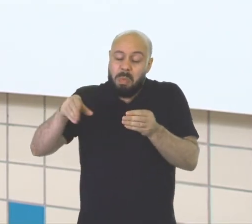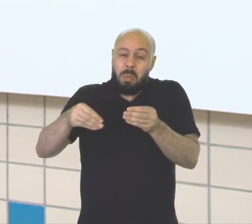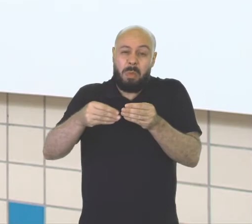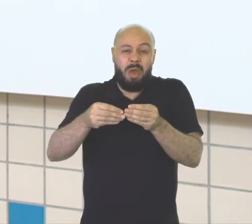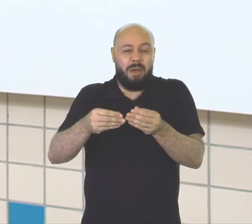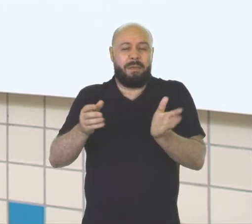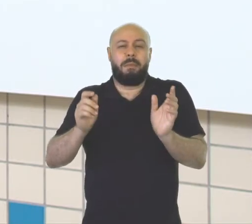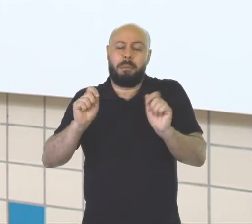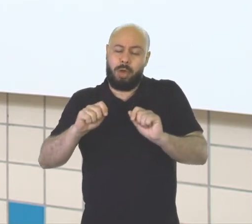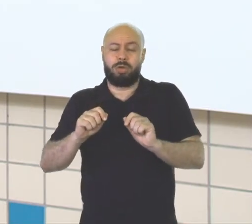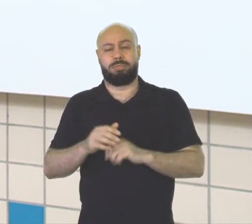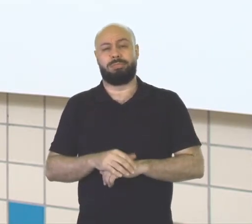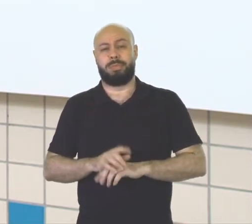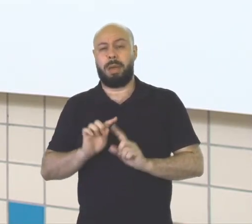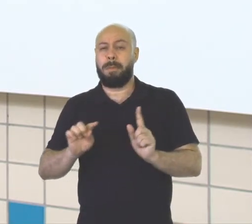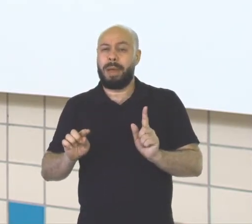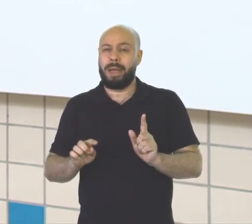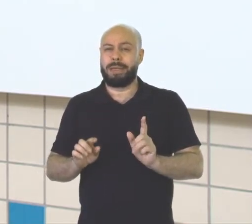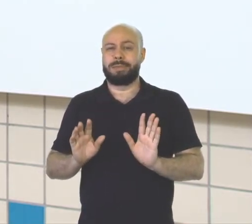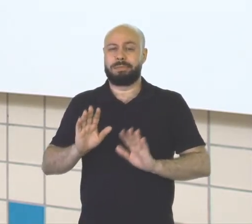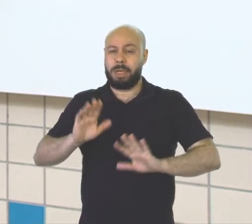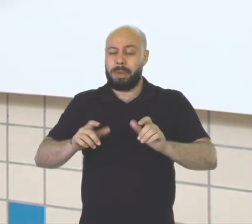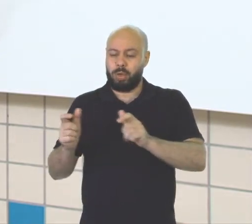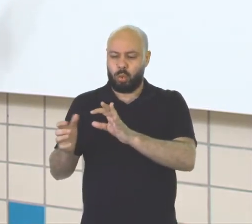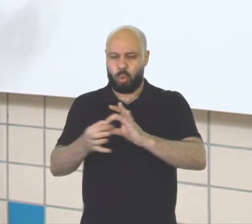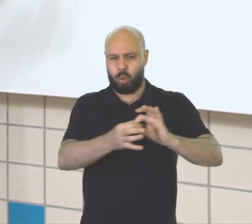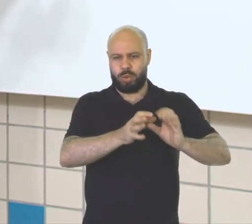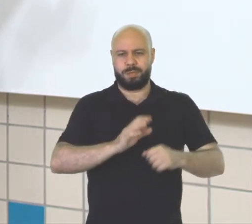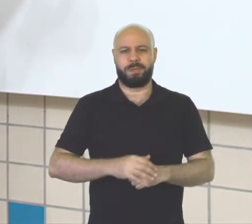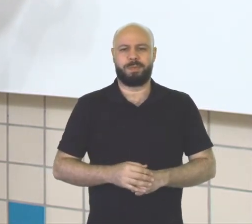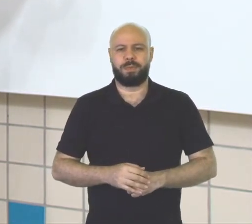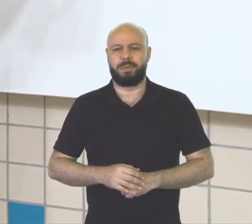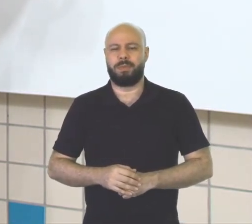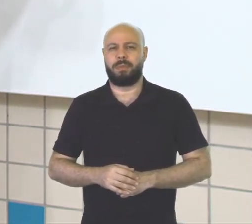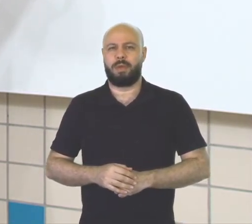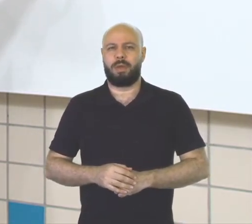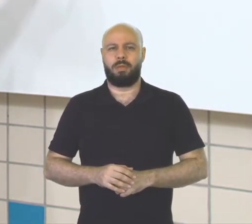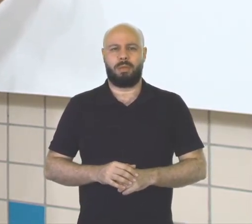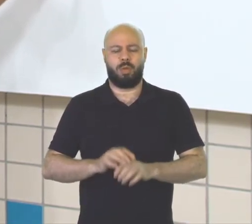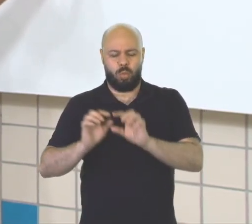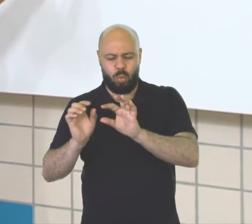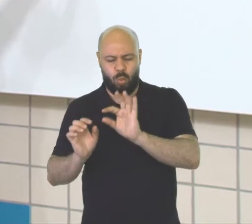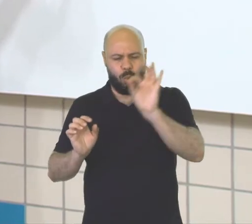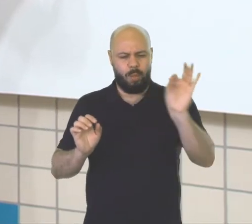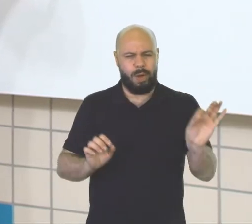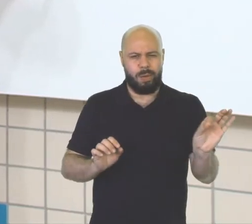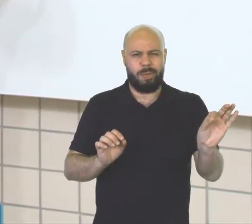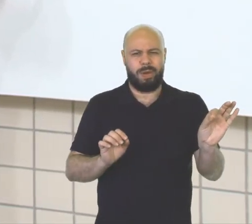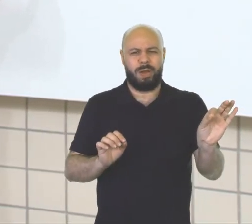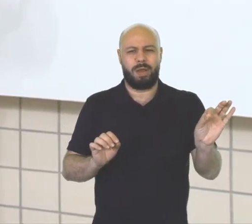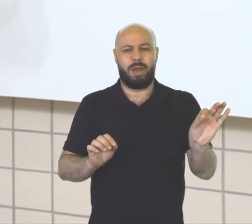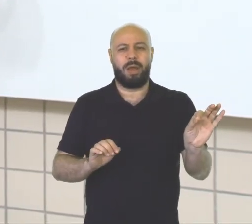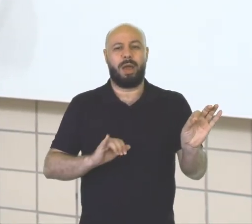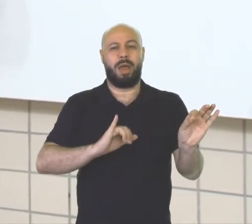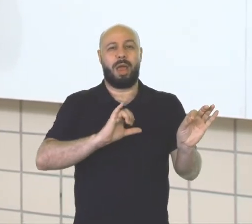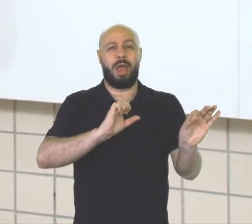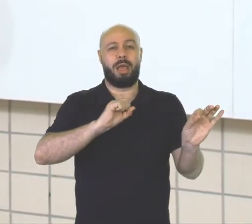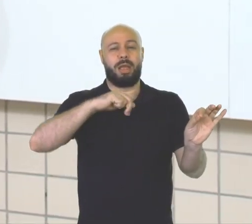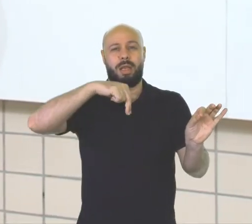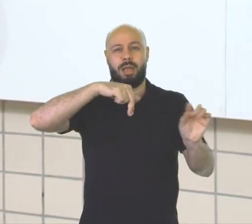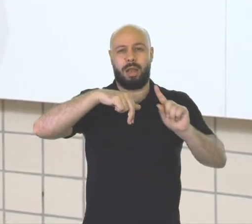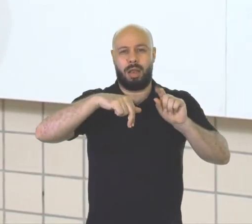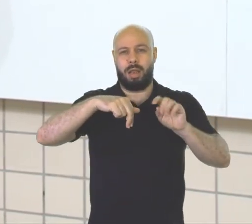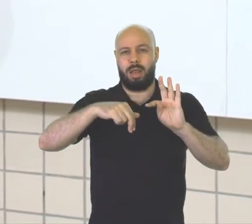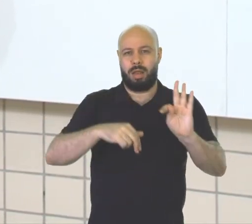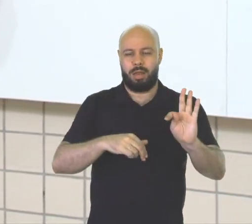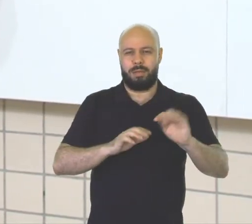Você junta is not. Pessoal, eu vou colocar aqui no finalzinho, ó, sobre a abreviação